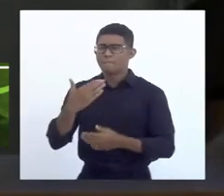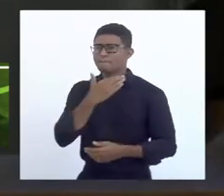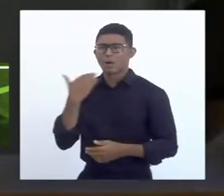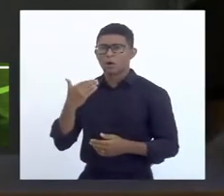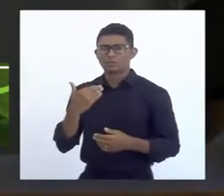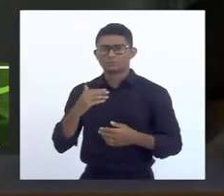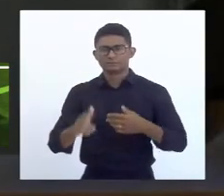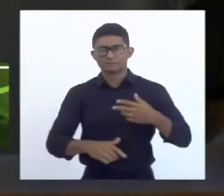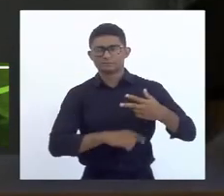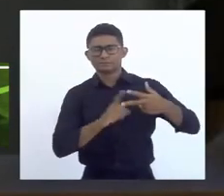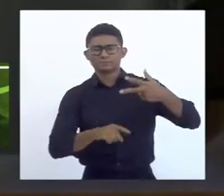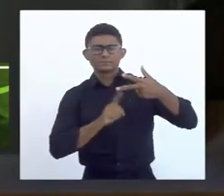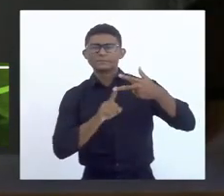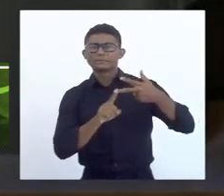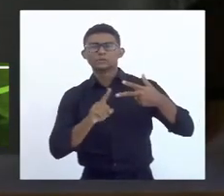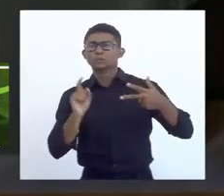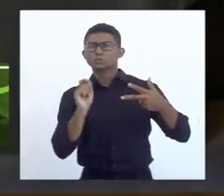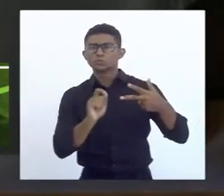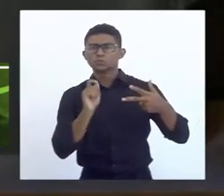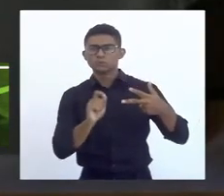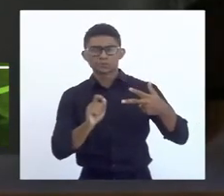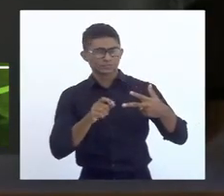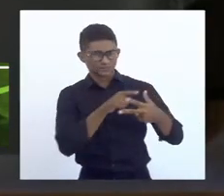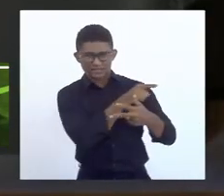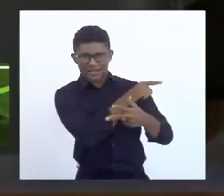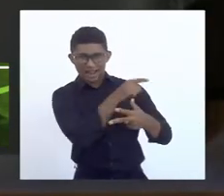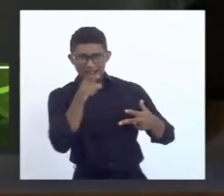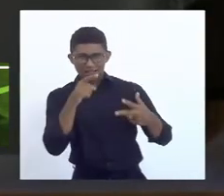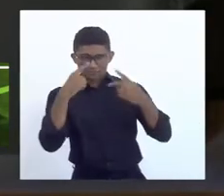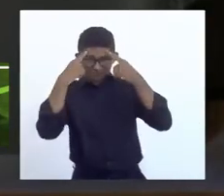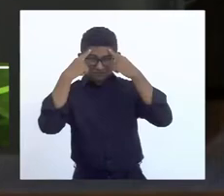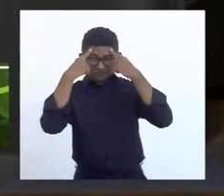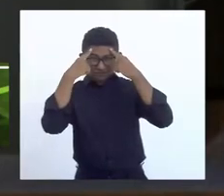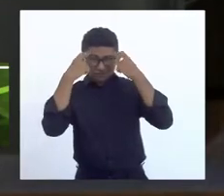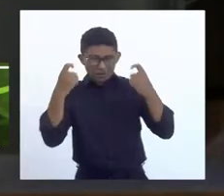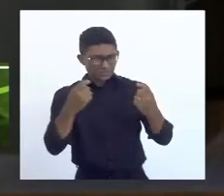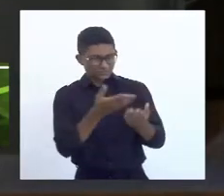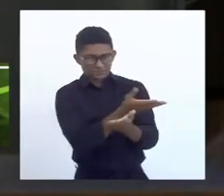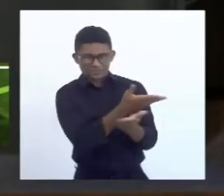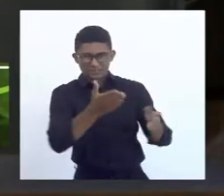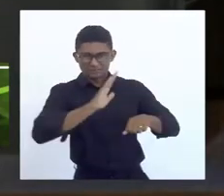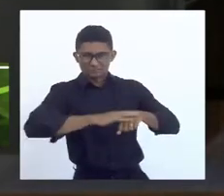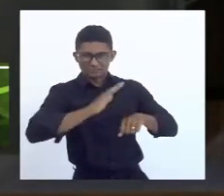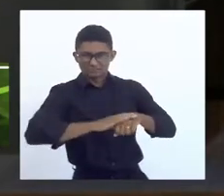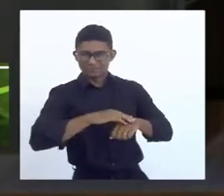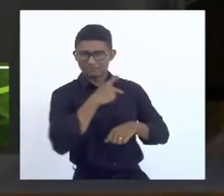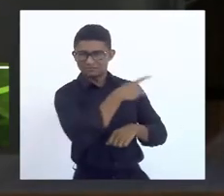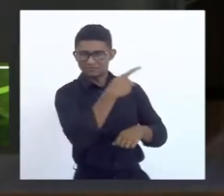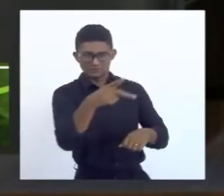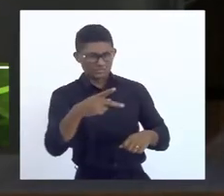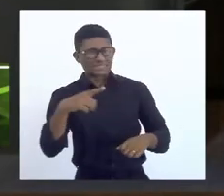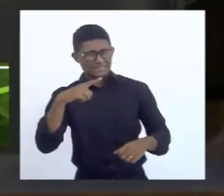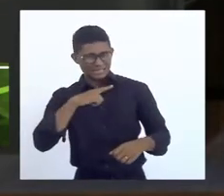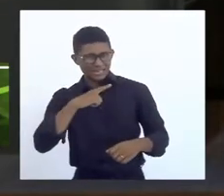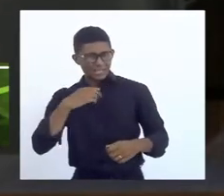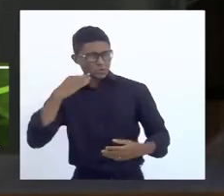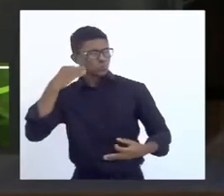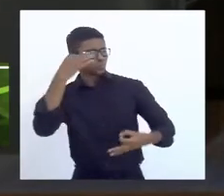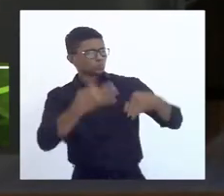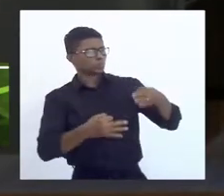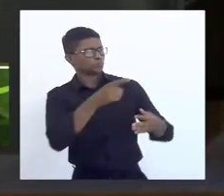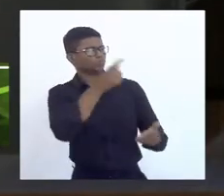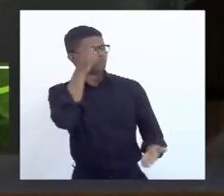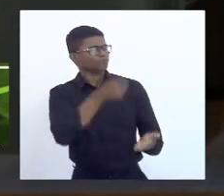a impunidade. Me mostra em um agressor de violência política punido de verdade, que